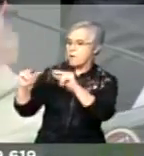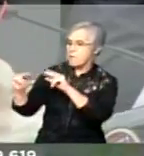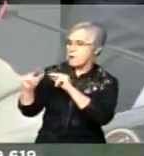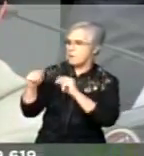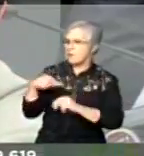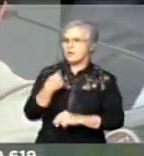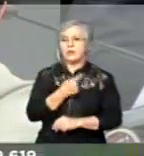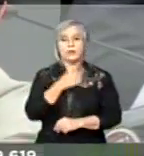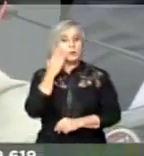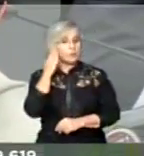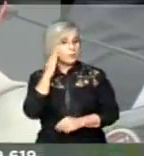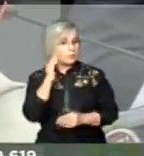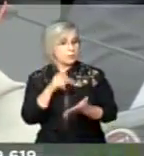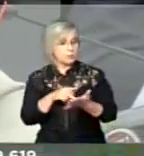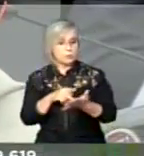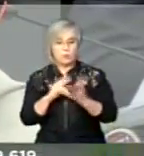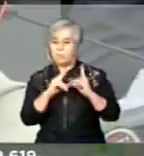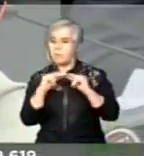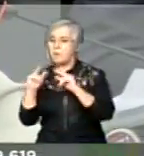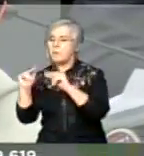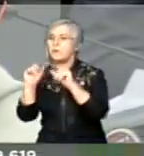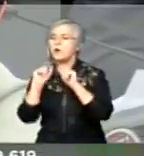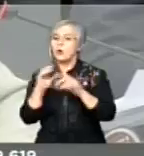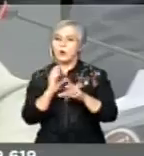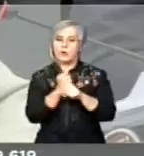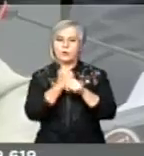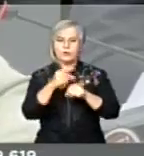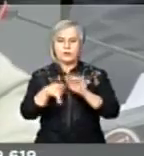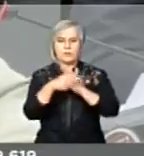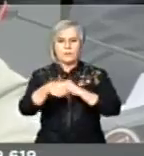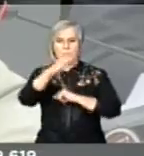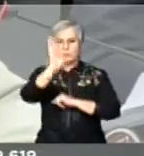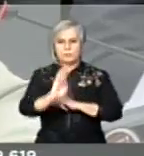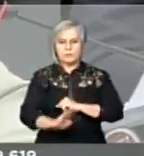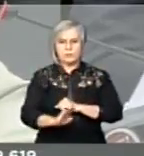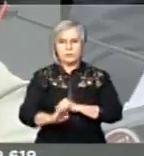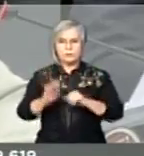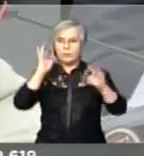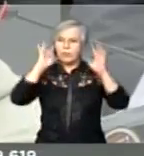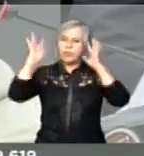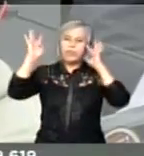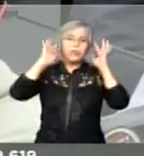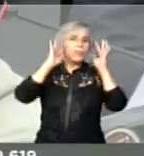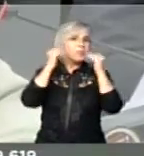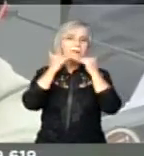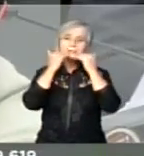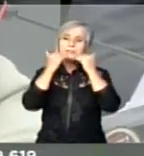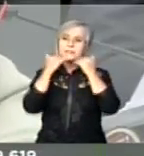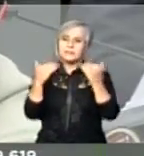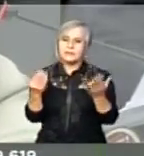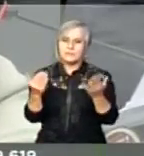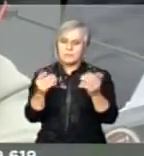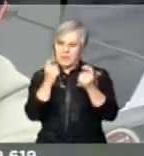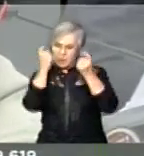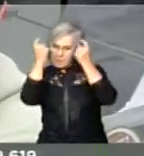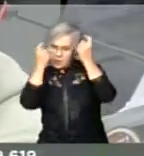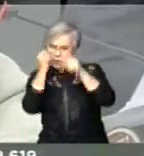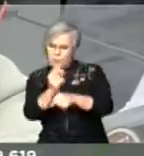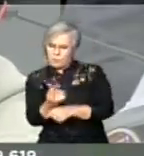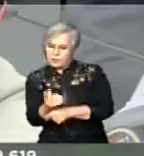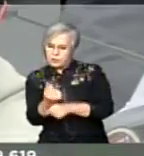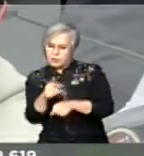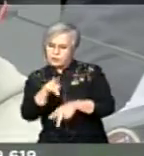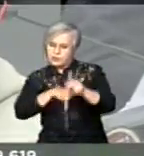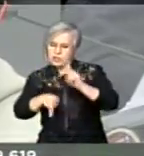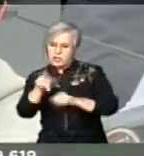sabemos disso, isso é verdade, orçamento no Brasil é peça de ficção. Preocupação com o dinheiro público, com o dinheiro